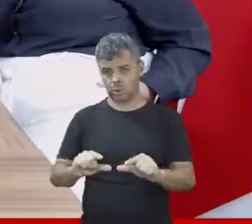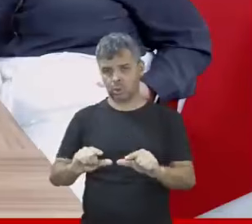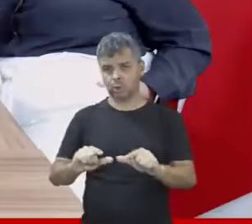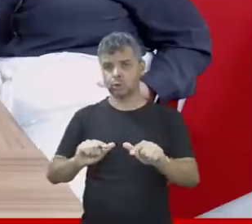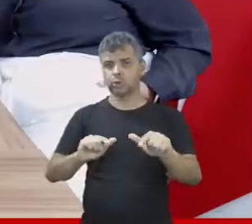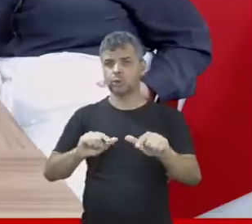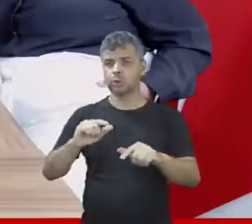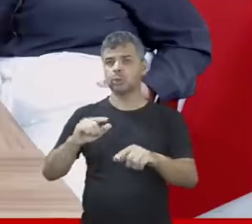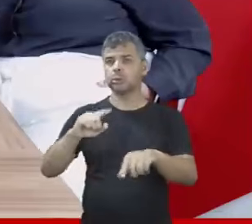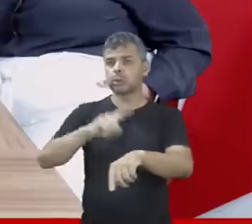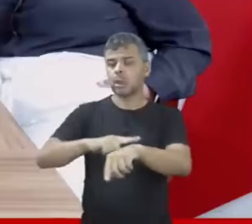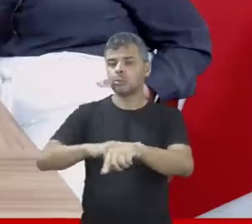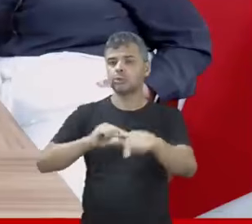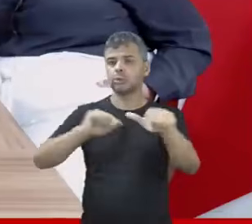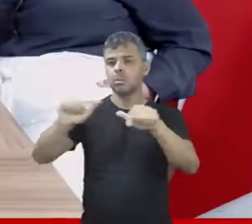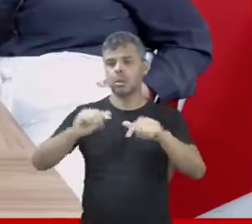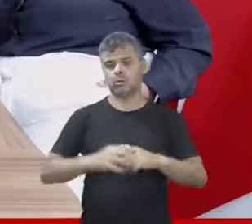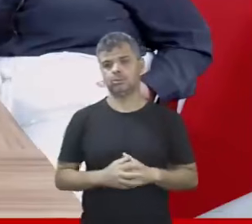né?